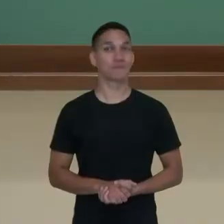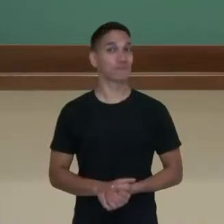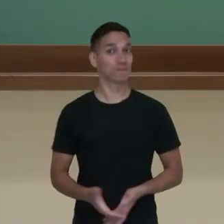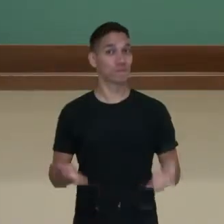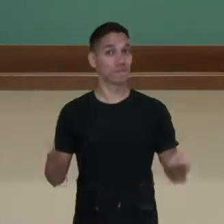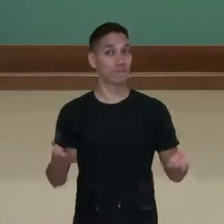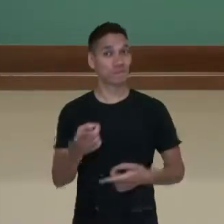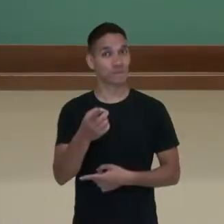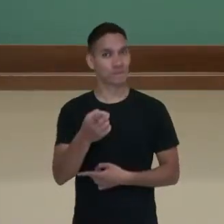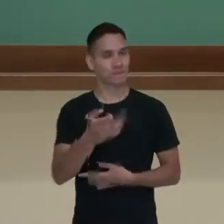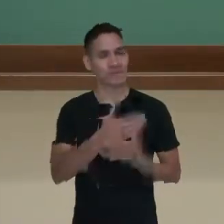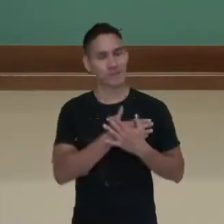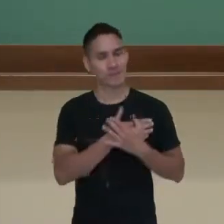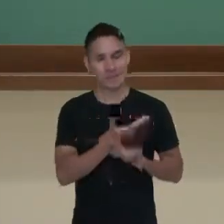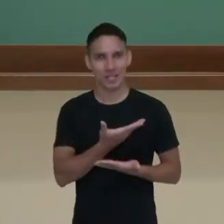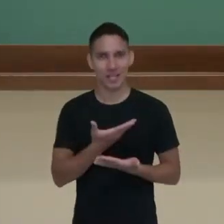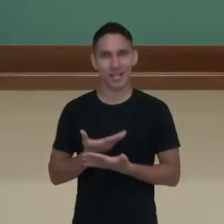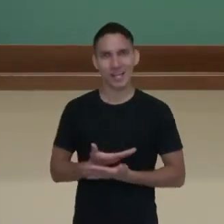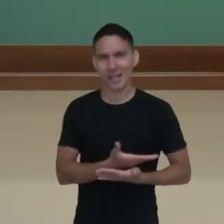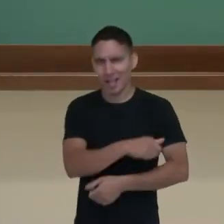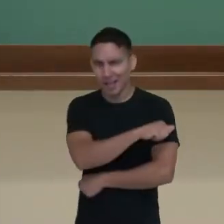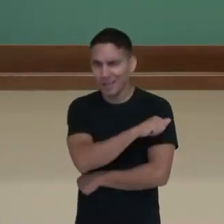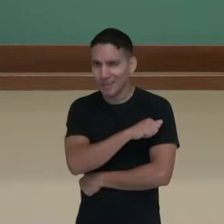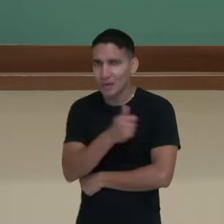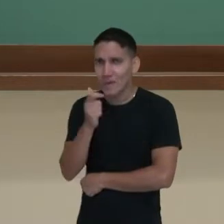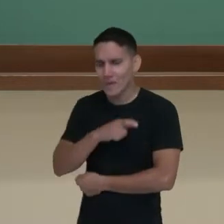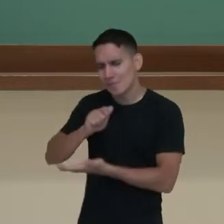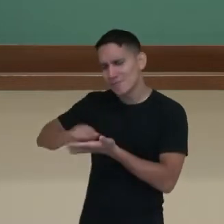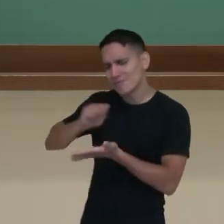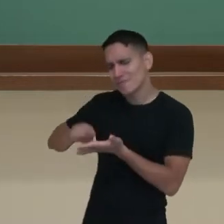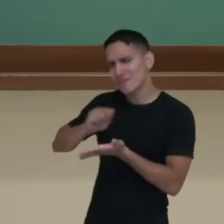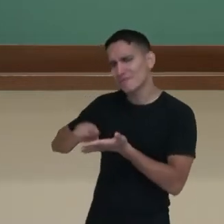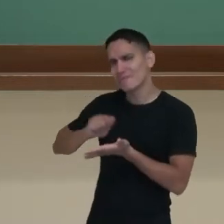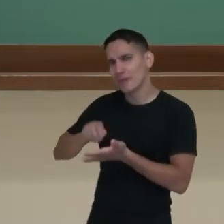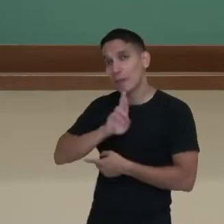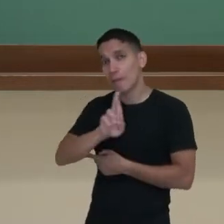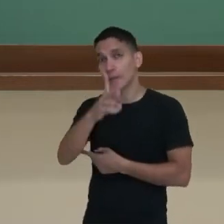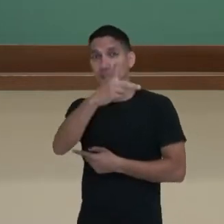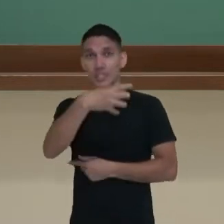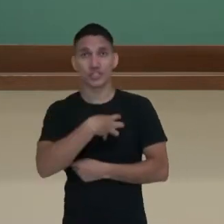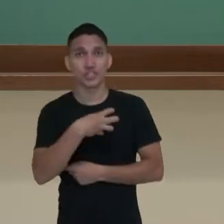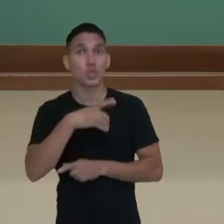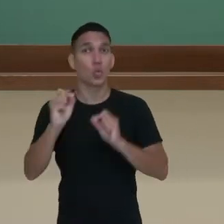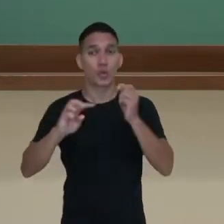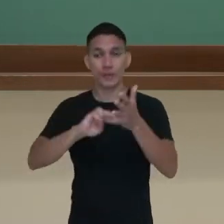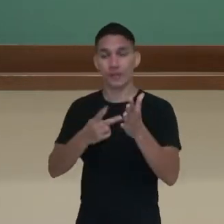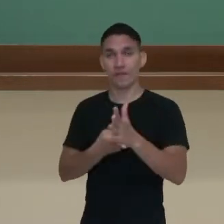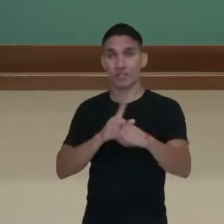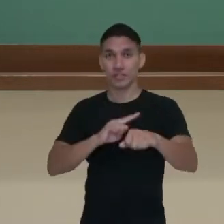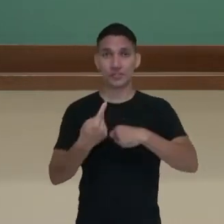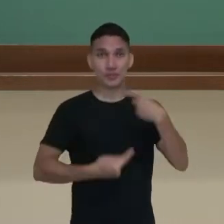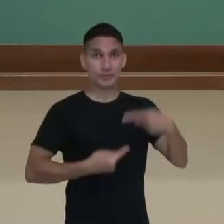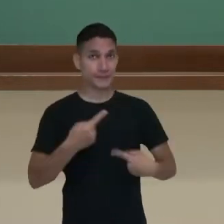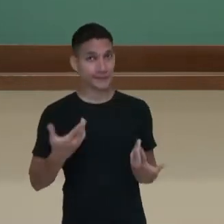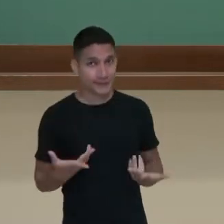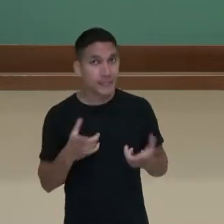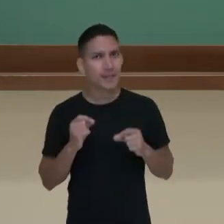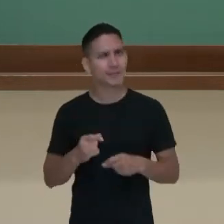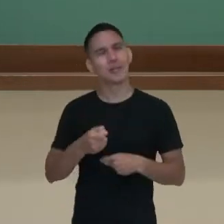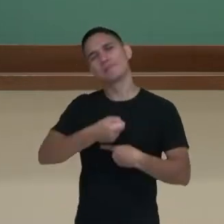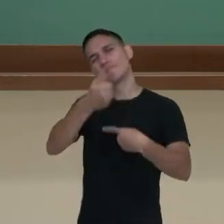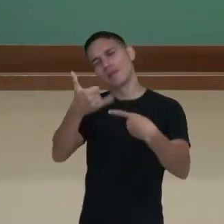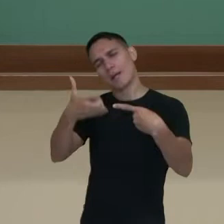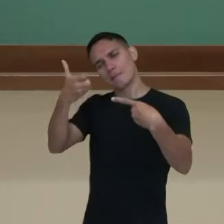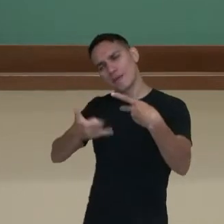E aí, meus queridos estudantes, conseguiram colocar então a sua resposta explicando o que vem a ser então a geopolítica e citar algum exemplo